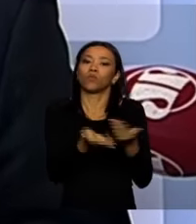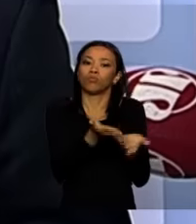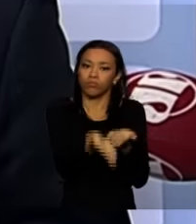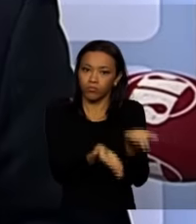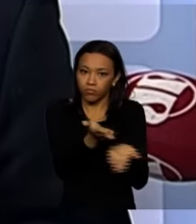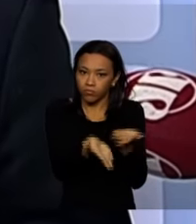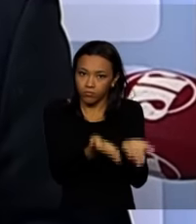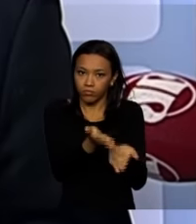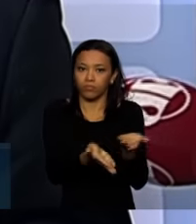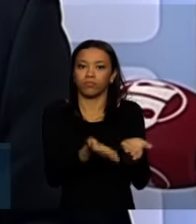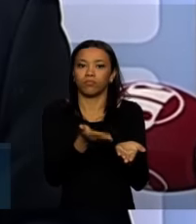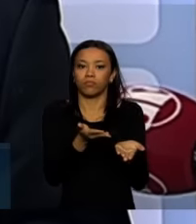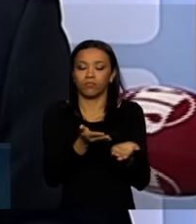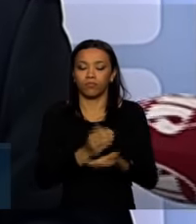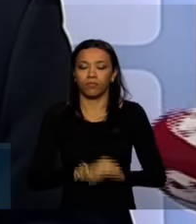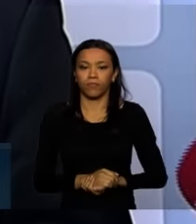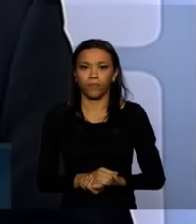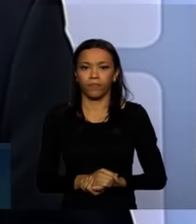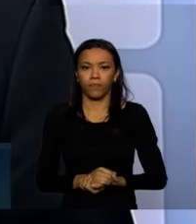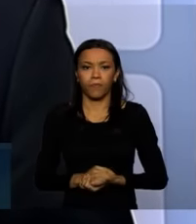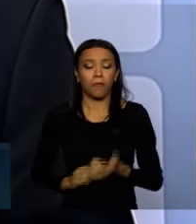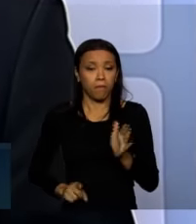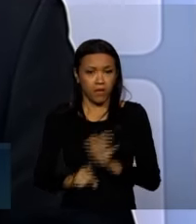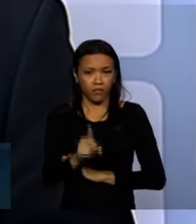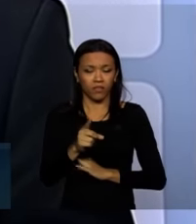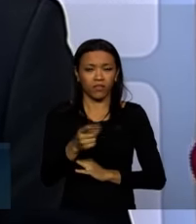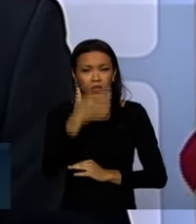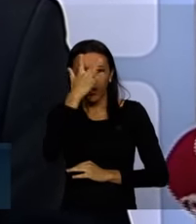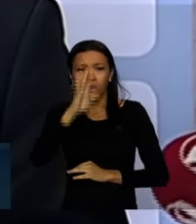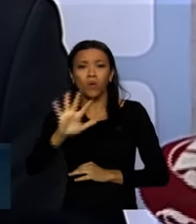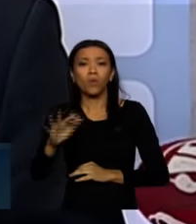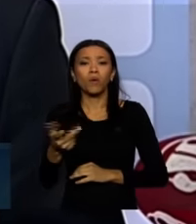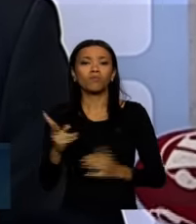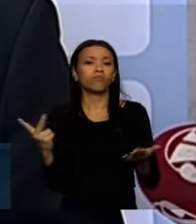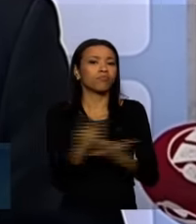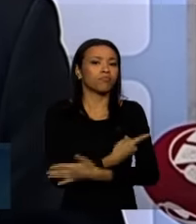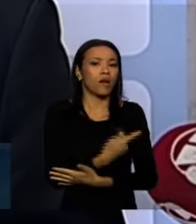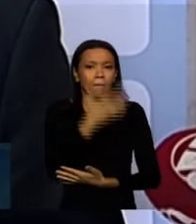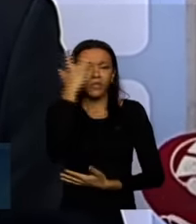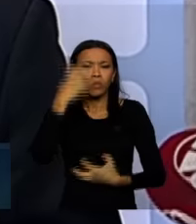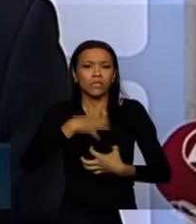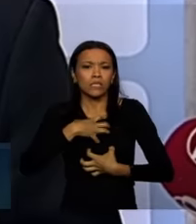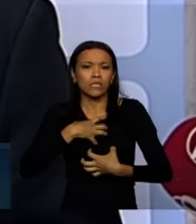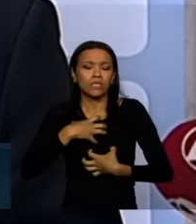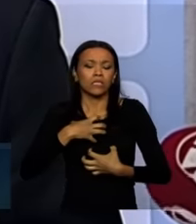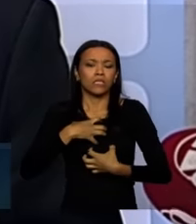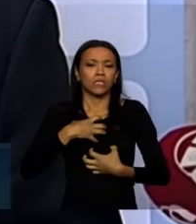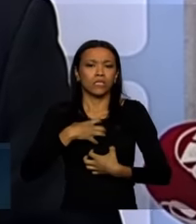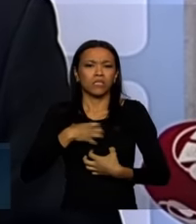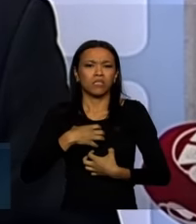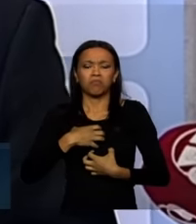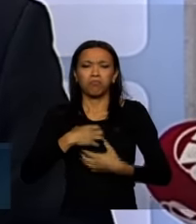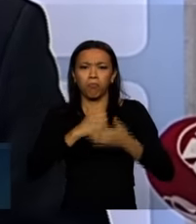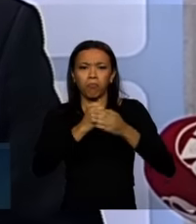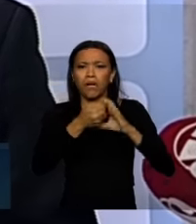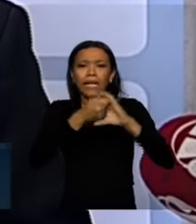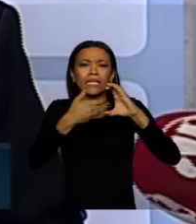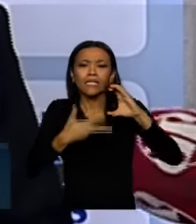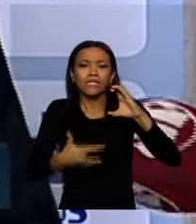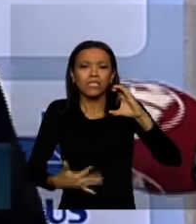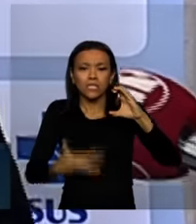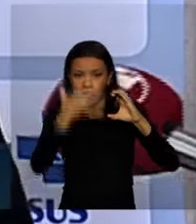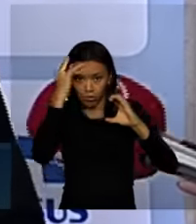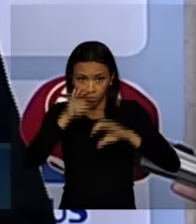tratamentos esses sintomas em estágio avançado que aparecem da Hepatite C que sintomas são esses b o